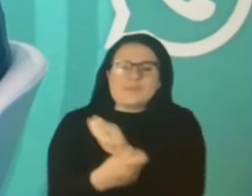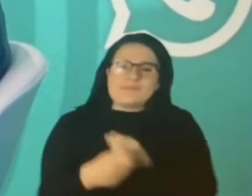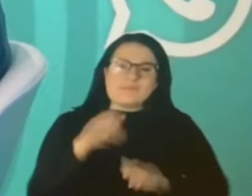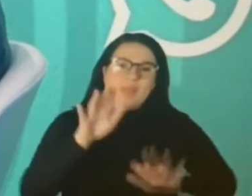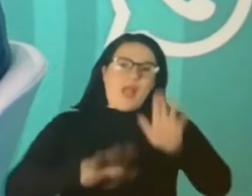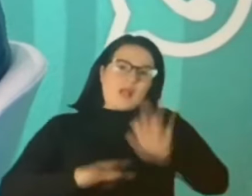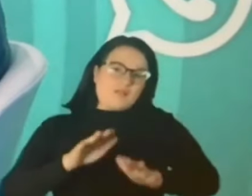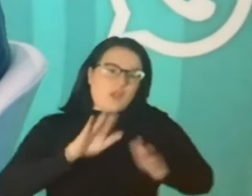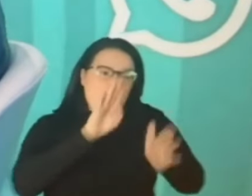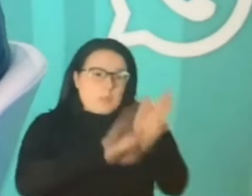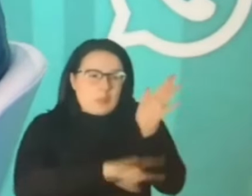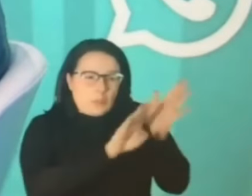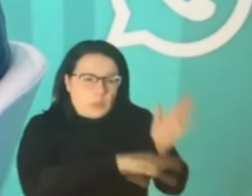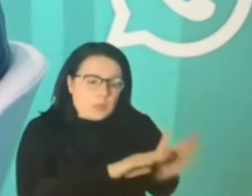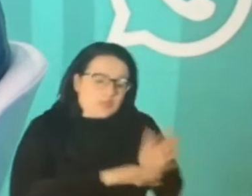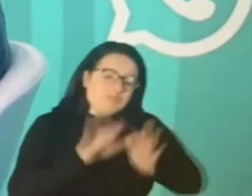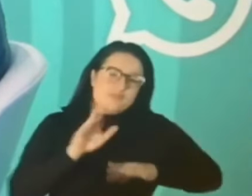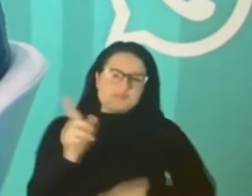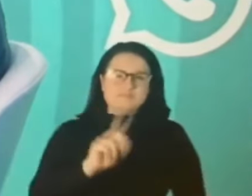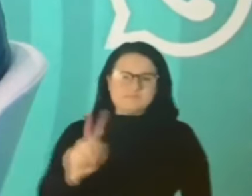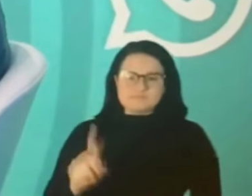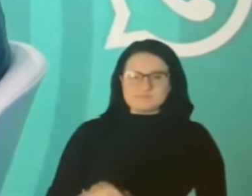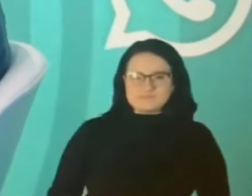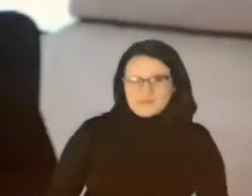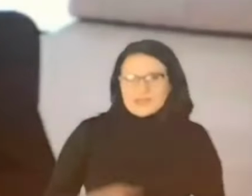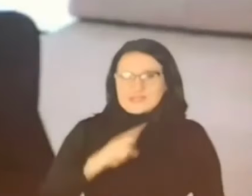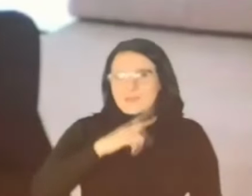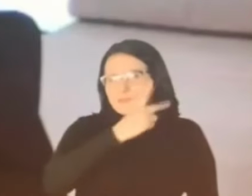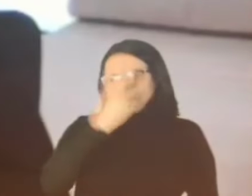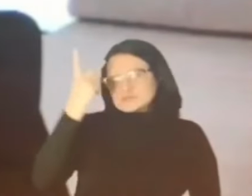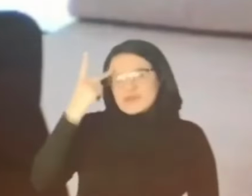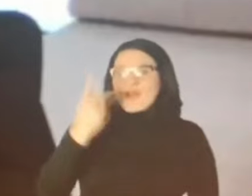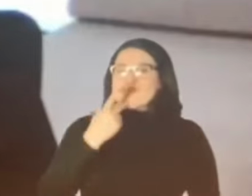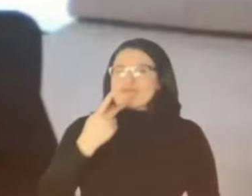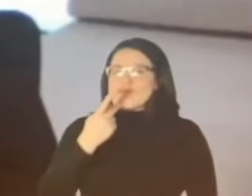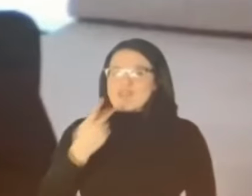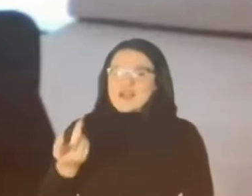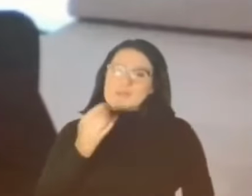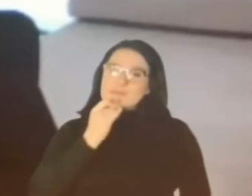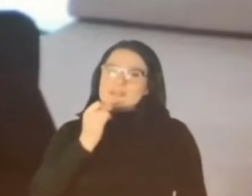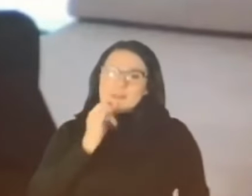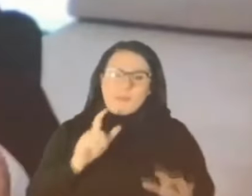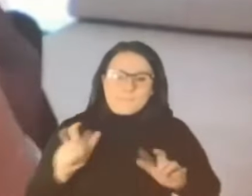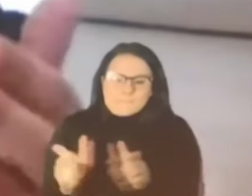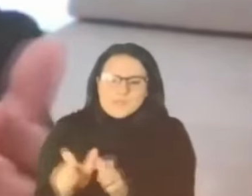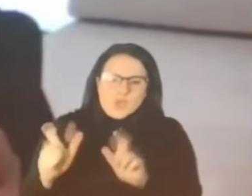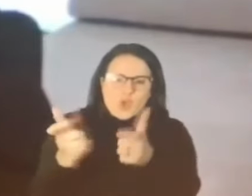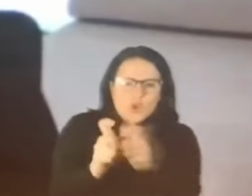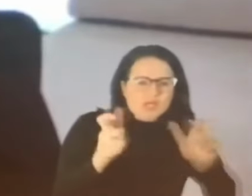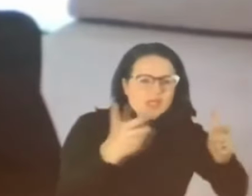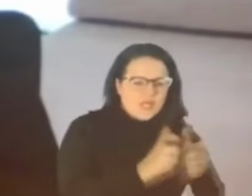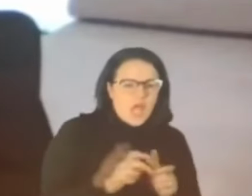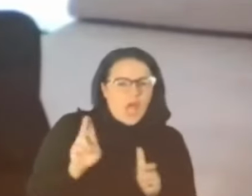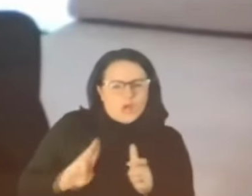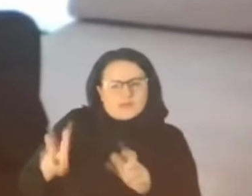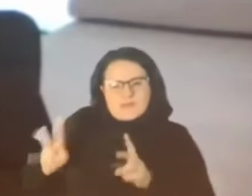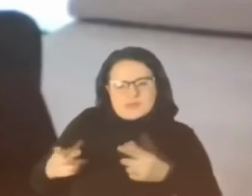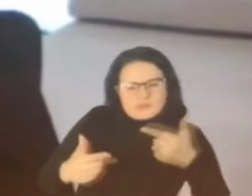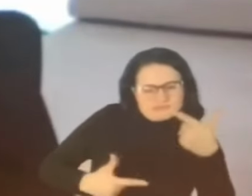não. Existem também quem considera o lawfare positivo, o lawfare minorias, por exemplo, que utilizam o poder judiciário